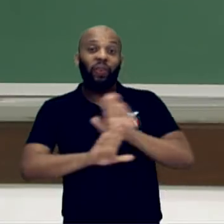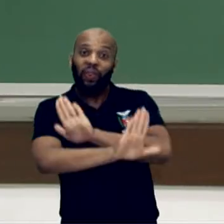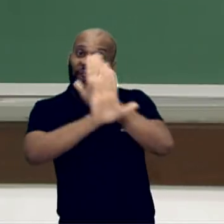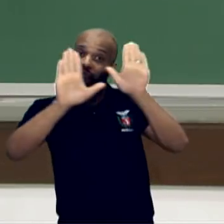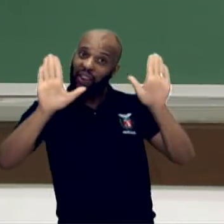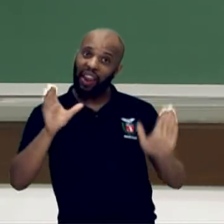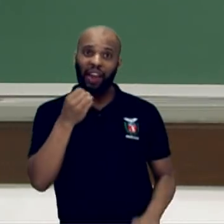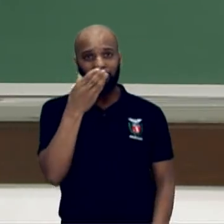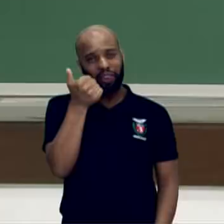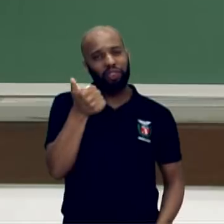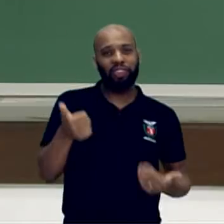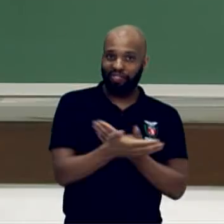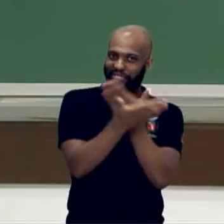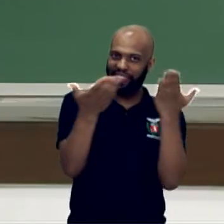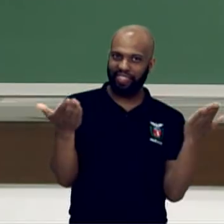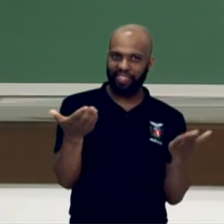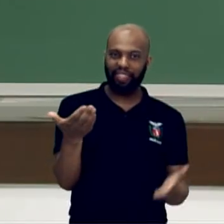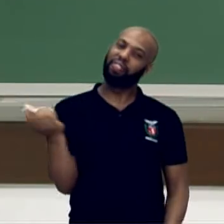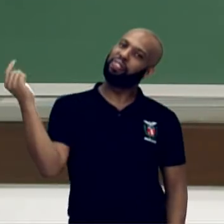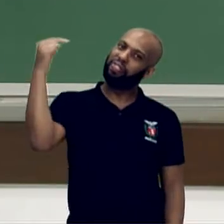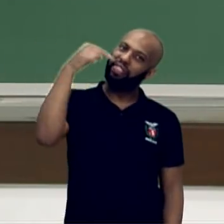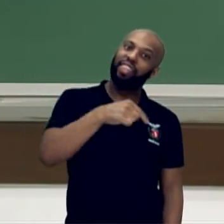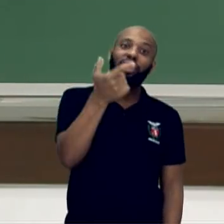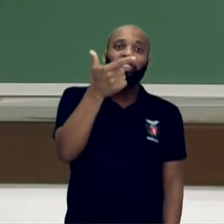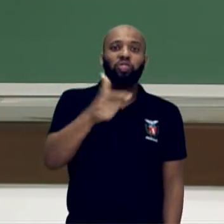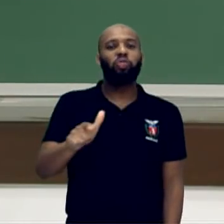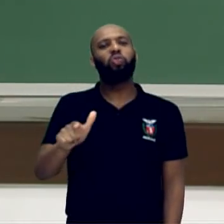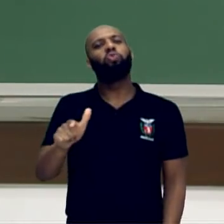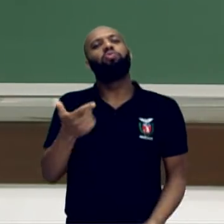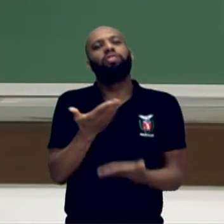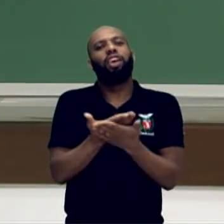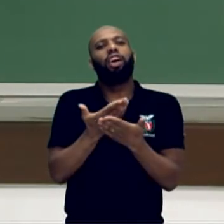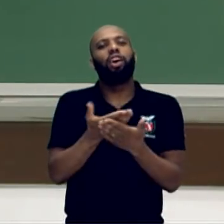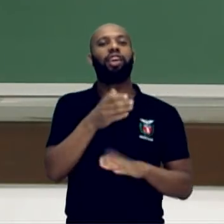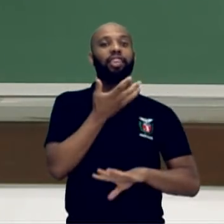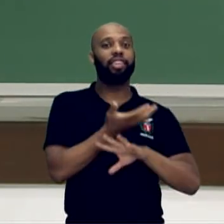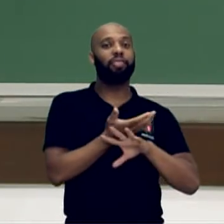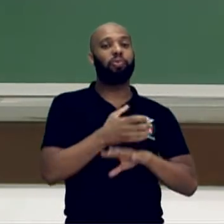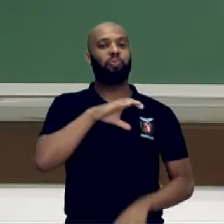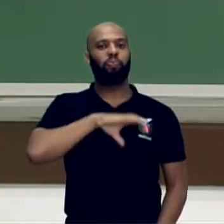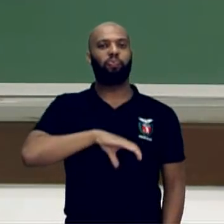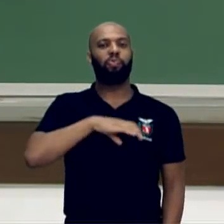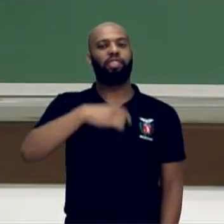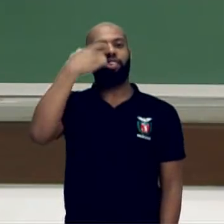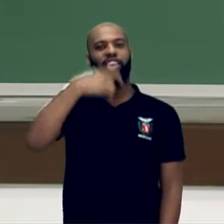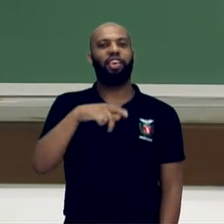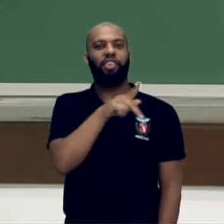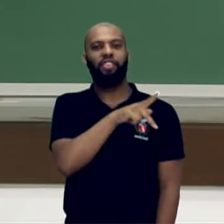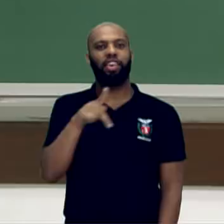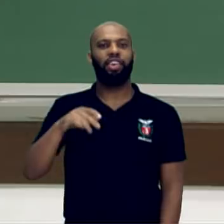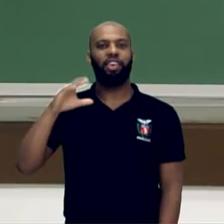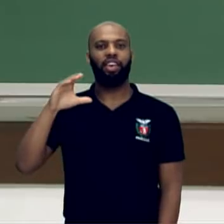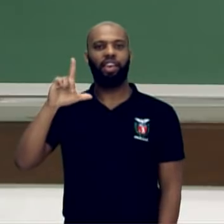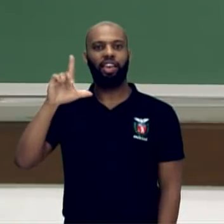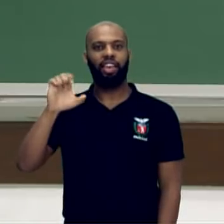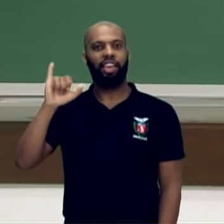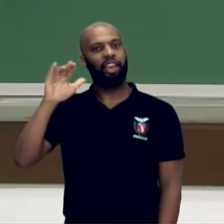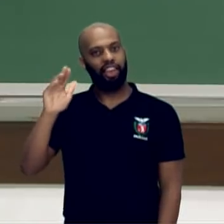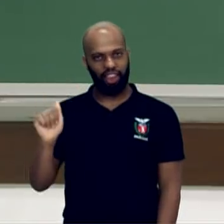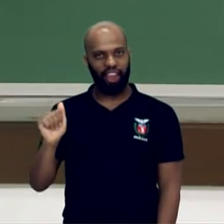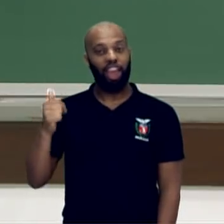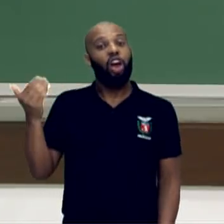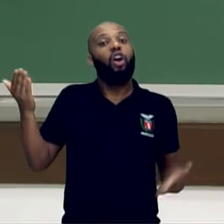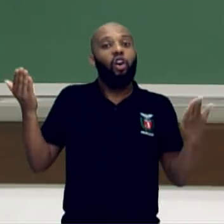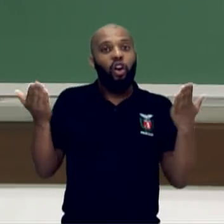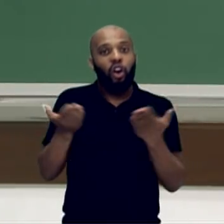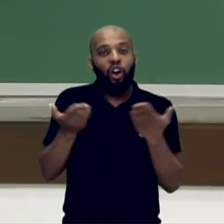Olá pessoal, tudo bem? Estamos de volta com mais uma aula de português. Eu sou a professora Cléia da Rocha e